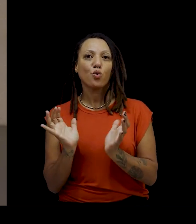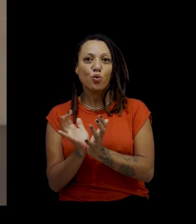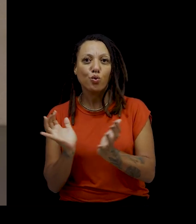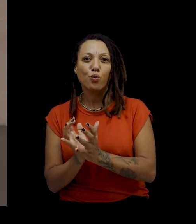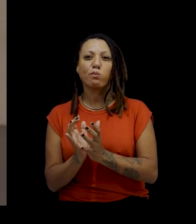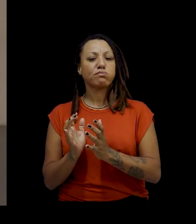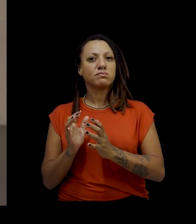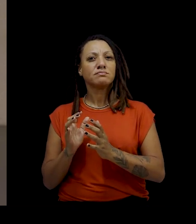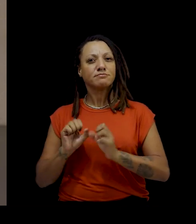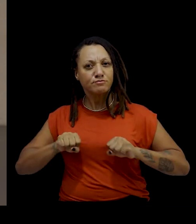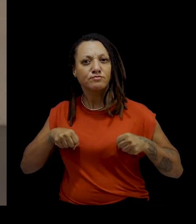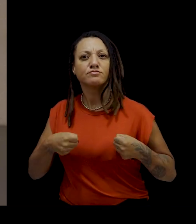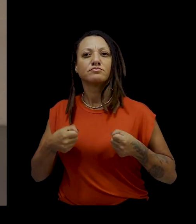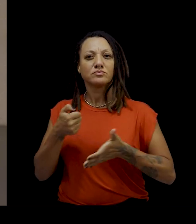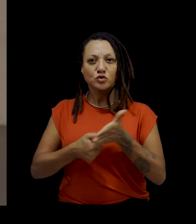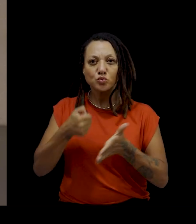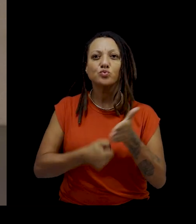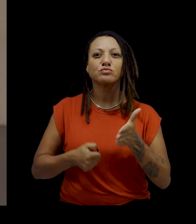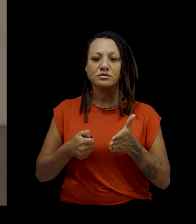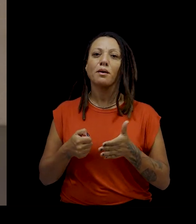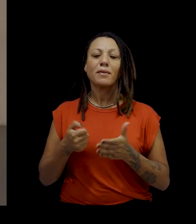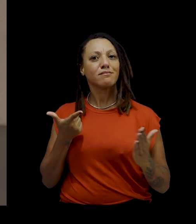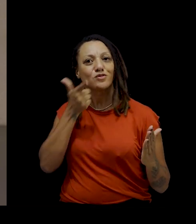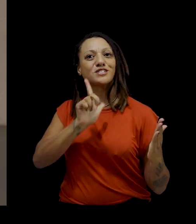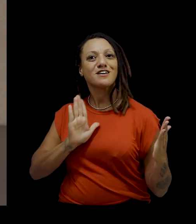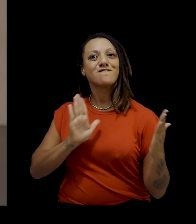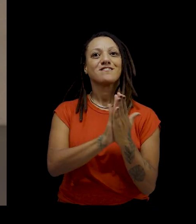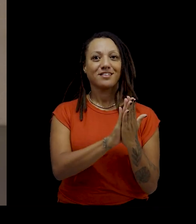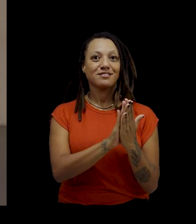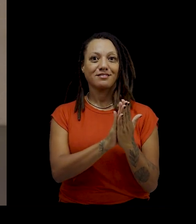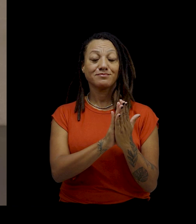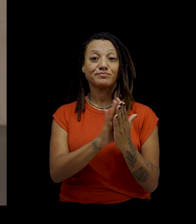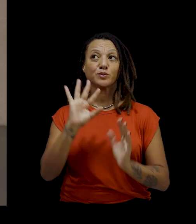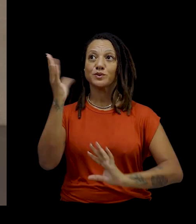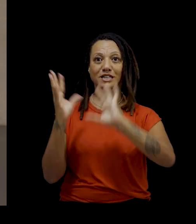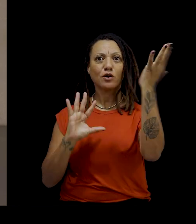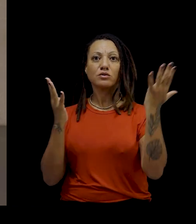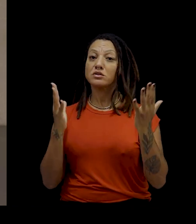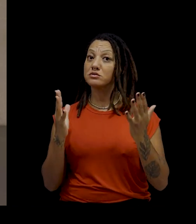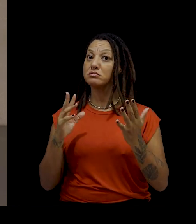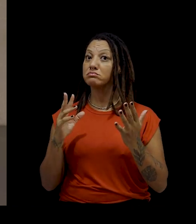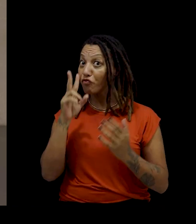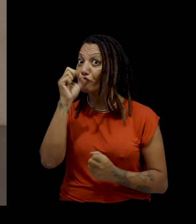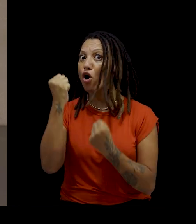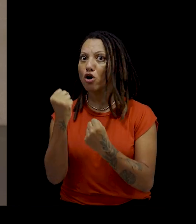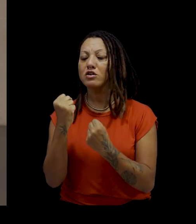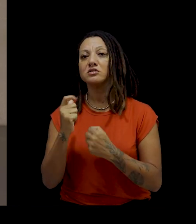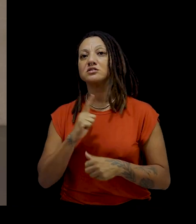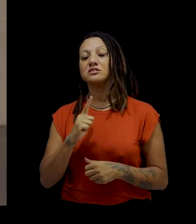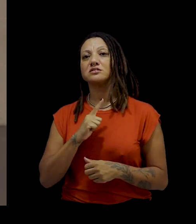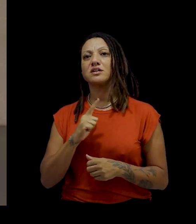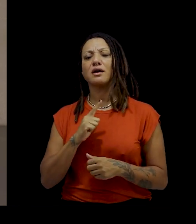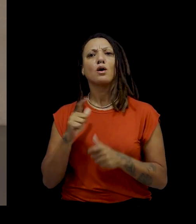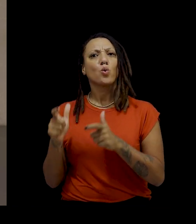formação de grupos comunitários que realmente se mobilizam para enfrentar isso que está acontecendo. E isso é super forte,